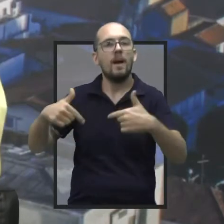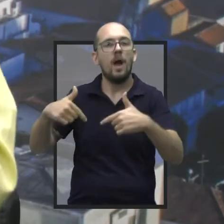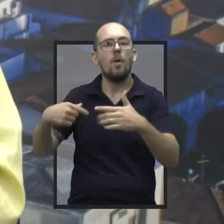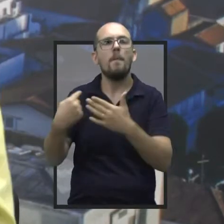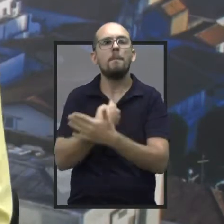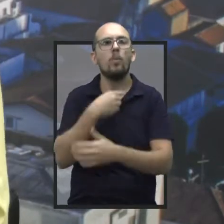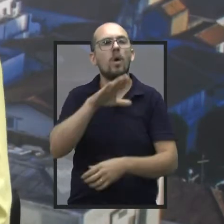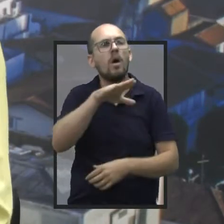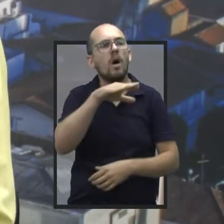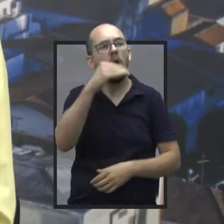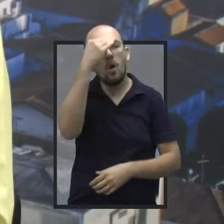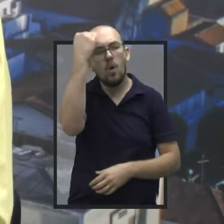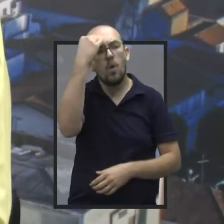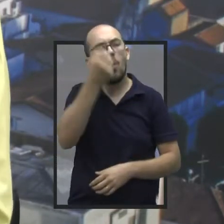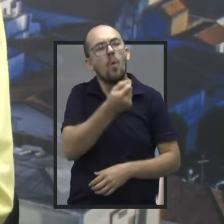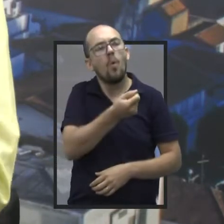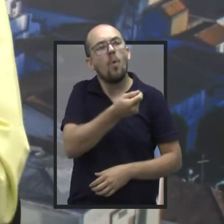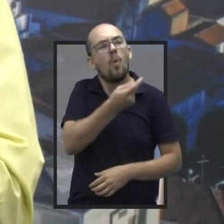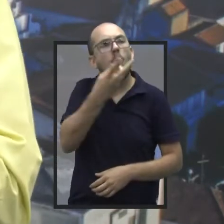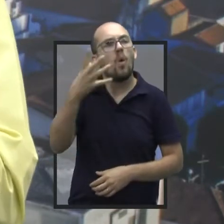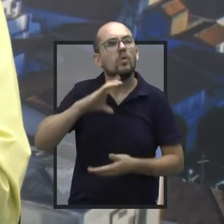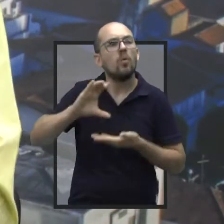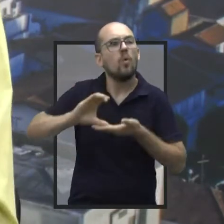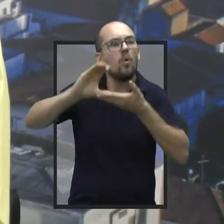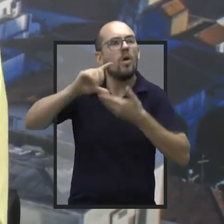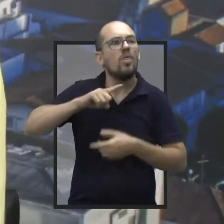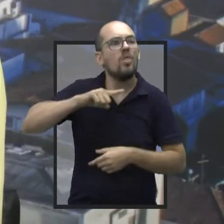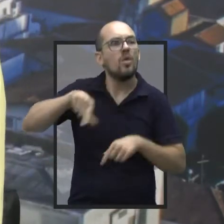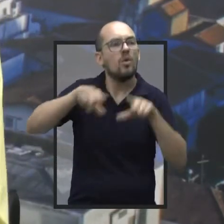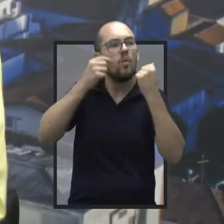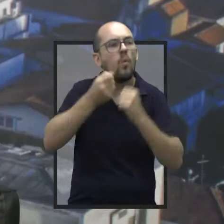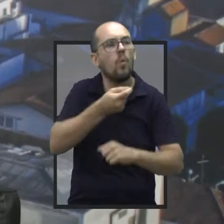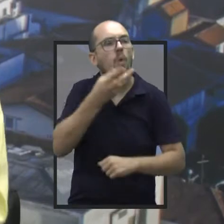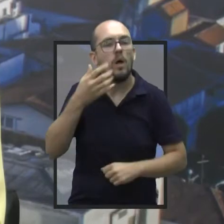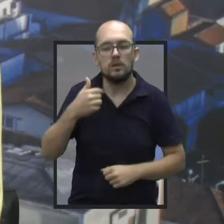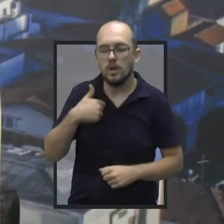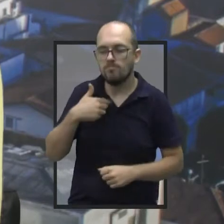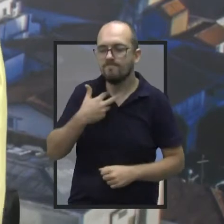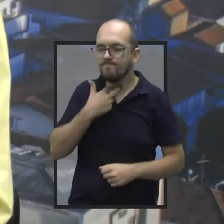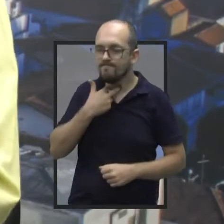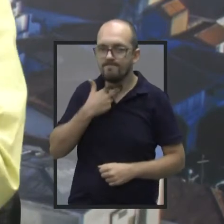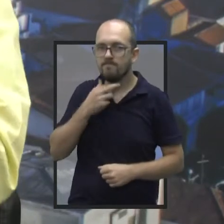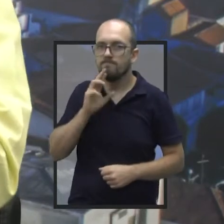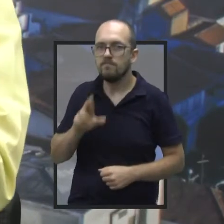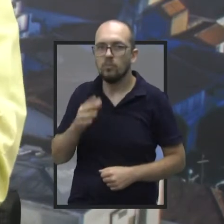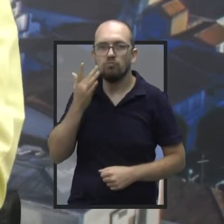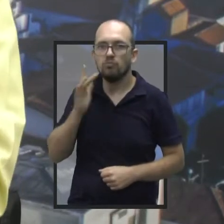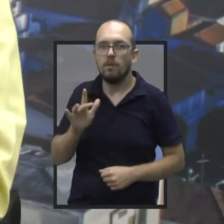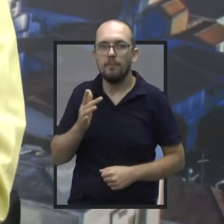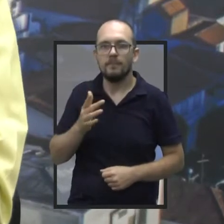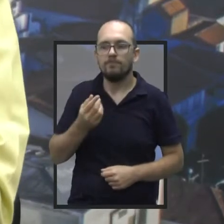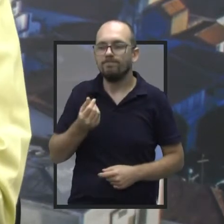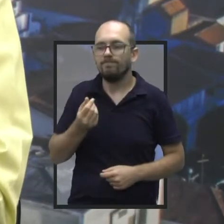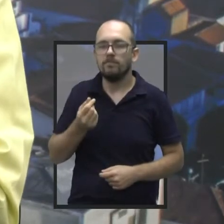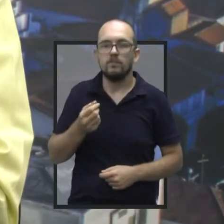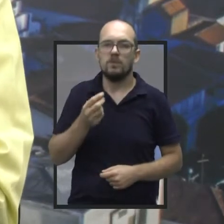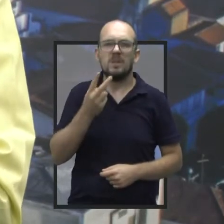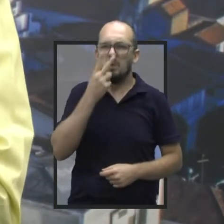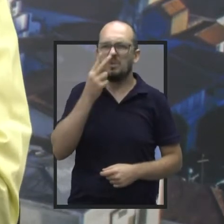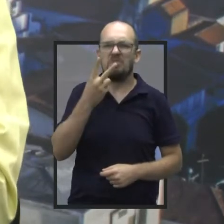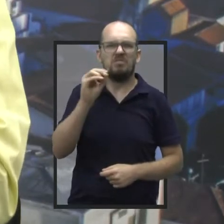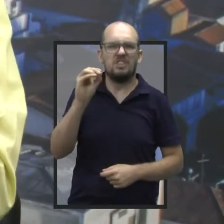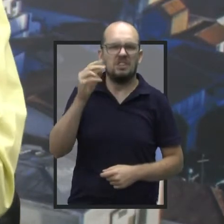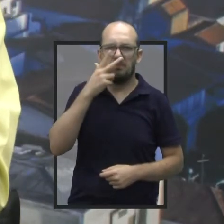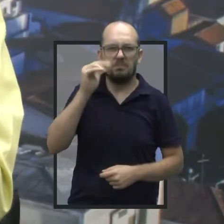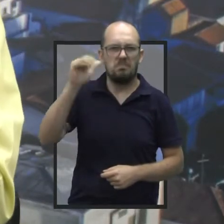questionou quantos conselhos haviam em Jaú. Nem eu, que sou vereador, sabia, Ângela. Uhum. São mais de 20 conselhos. Não quero dizer, eu tenho nada contra os